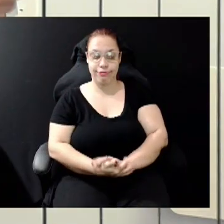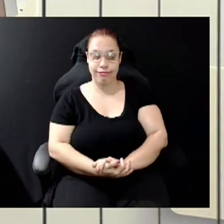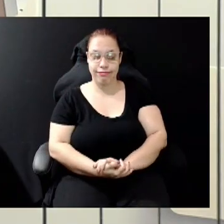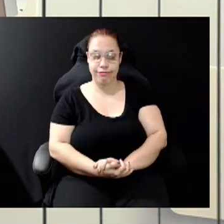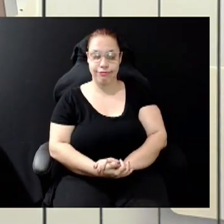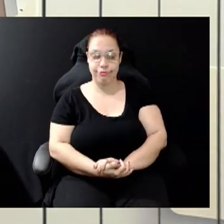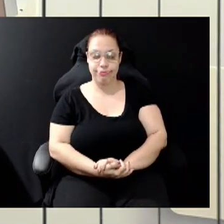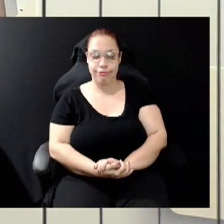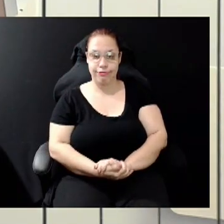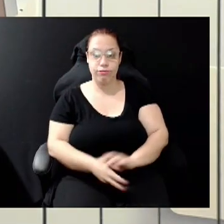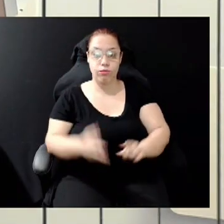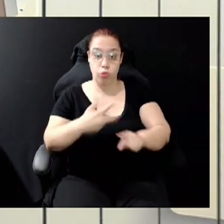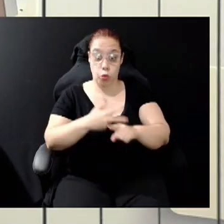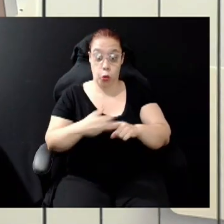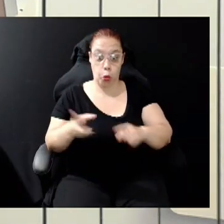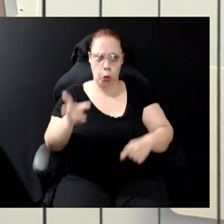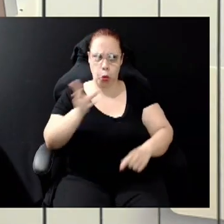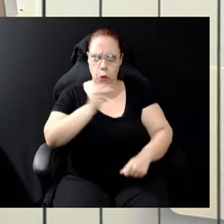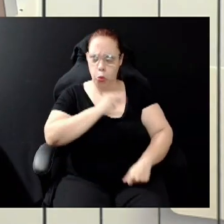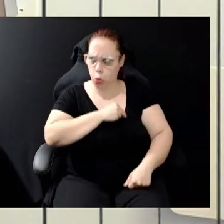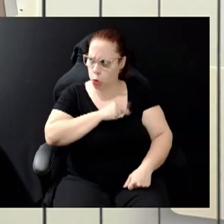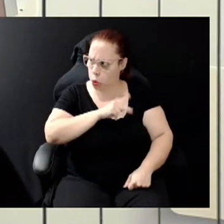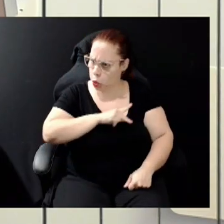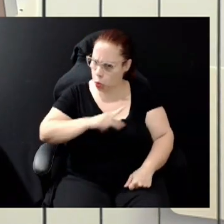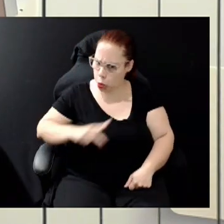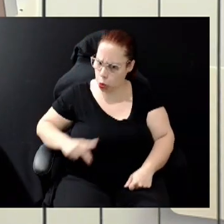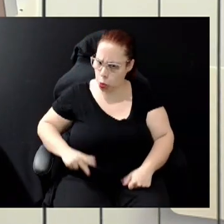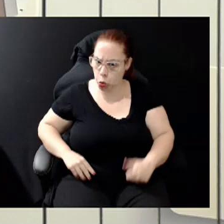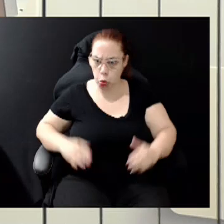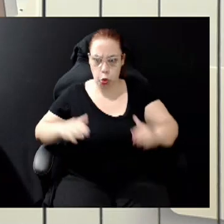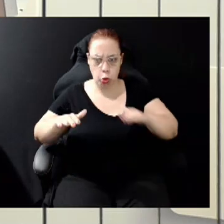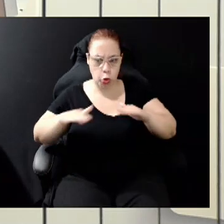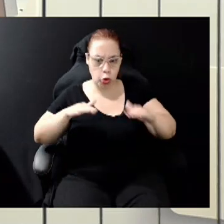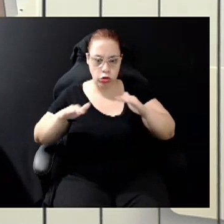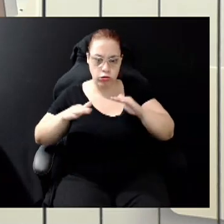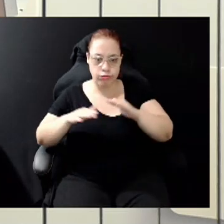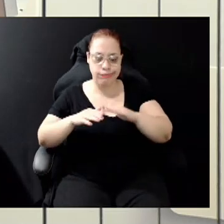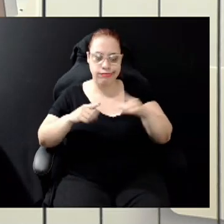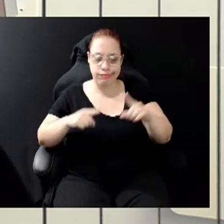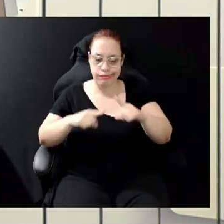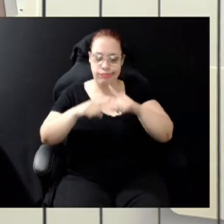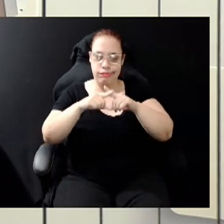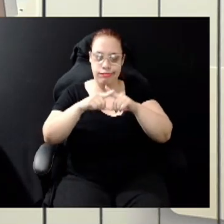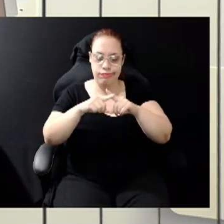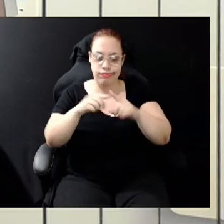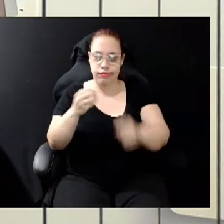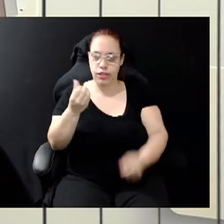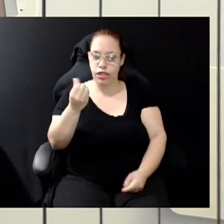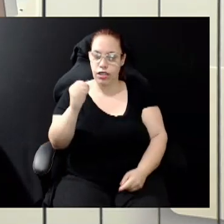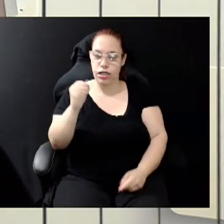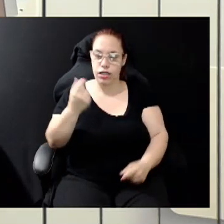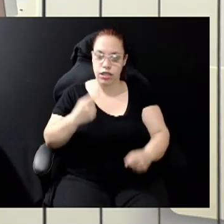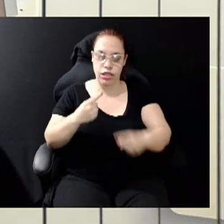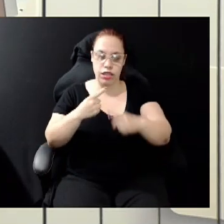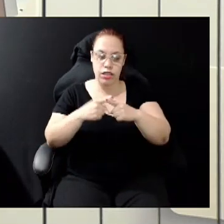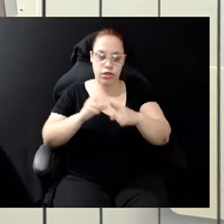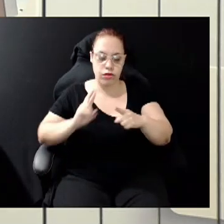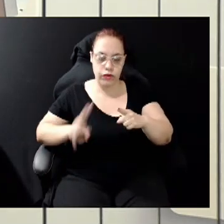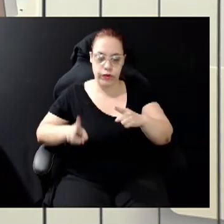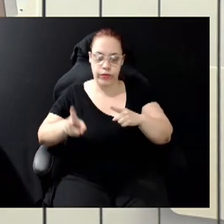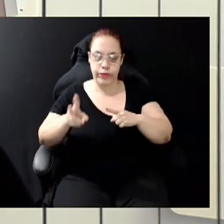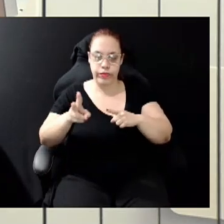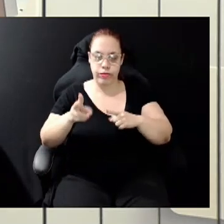Vitória inesperada da Ponte, que embalou de vez na competição. São 6 partidas consecutivas sem